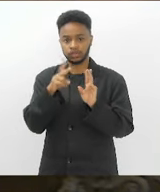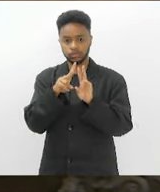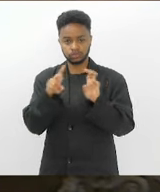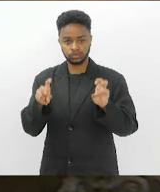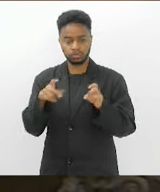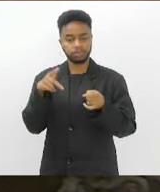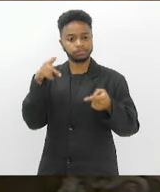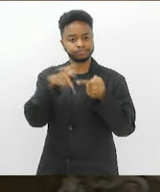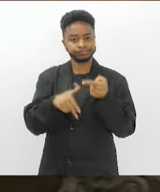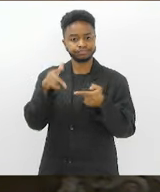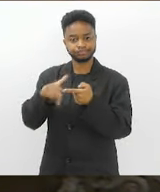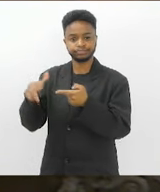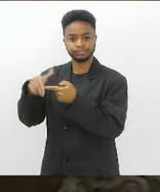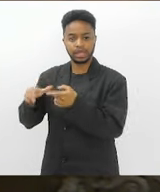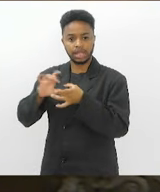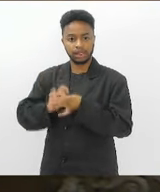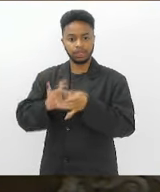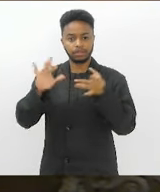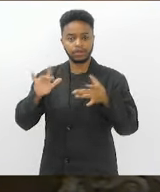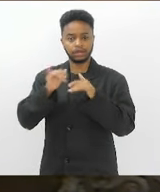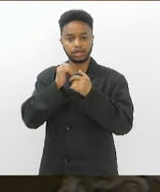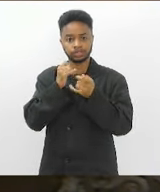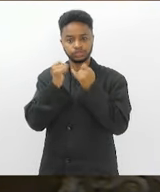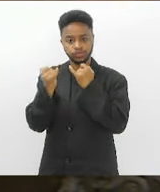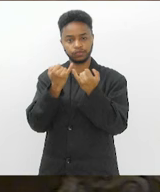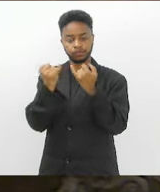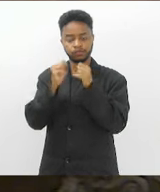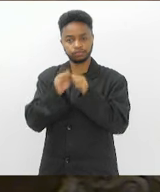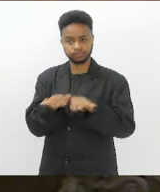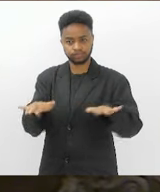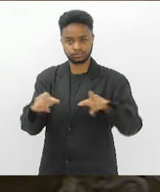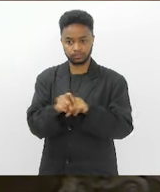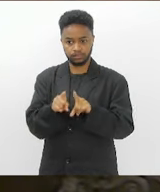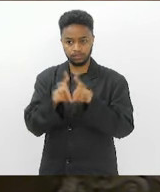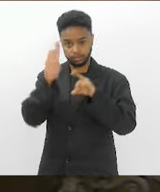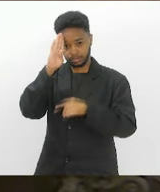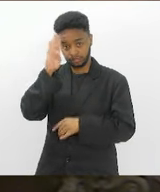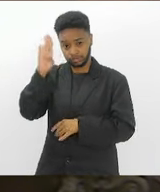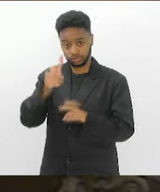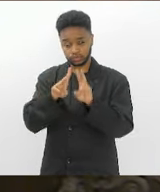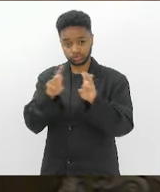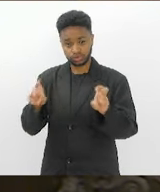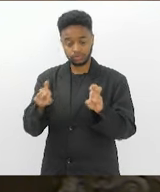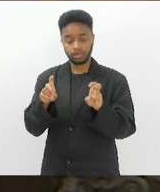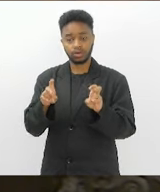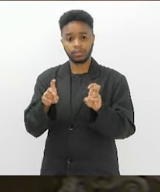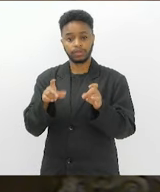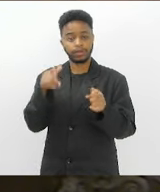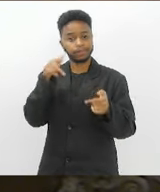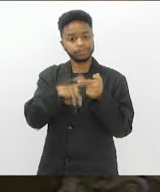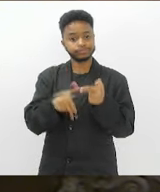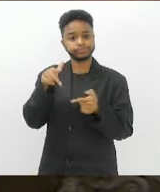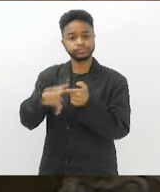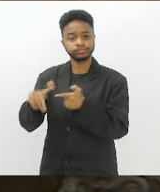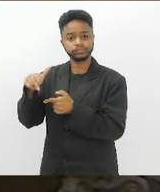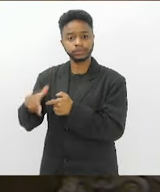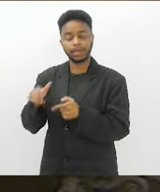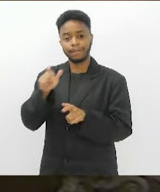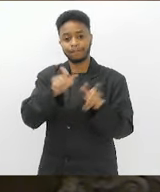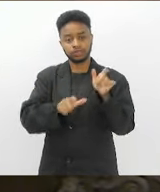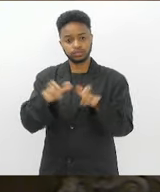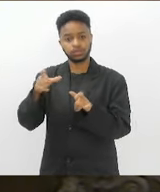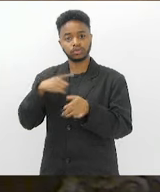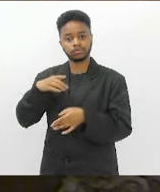de imprensa e, principalmente, o cerceamento daqueles que são eleitos para ter mandato e